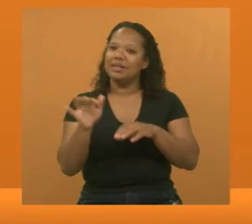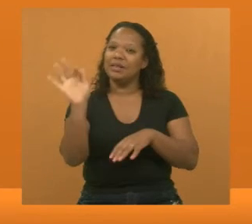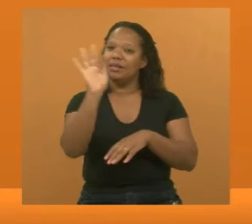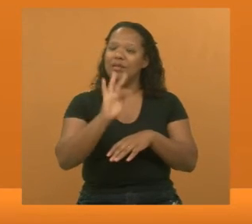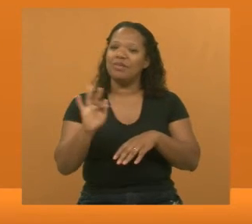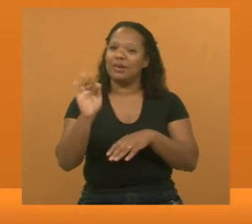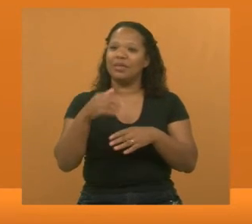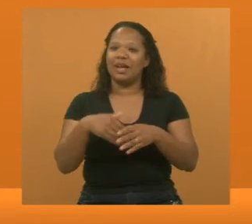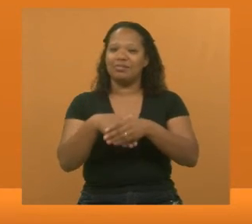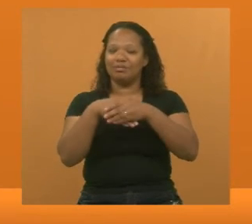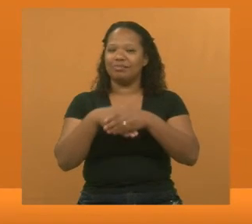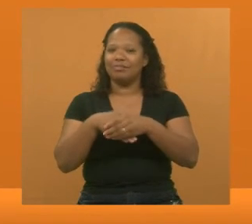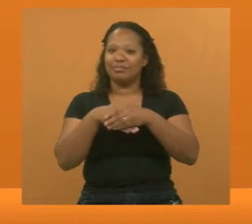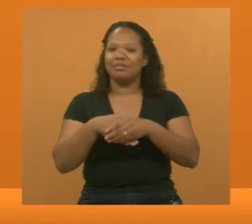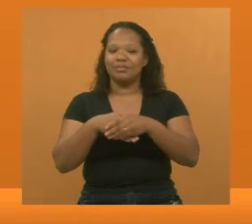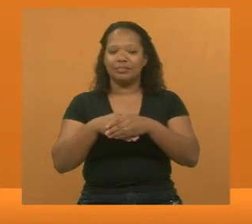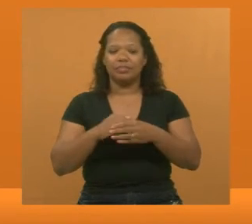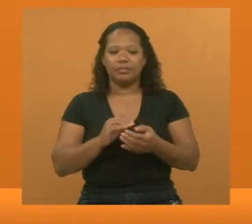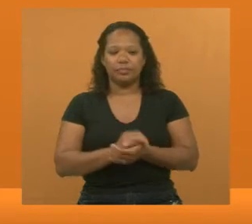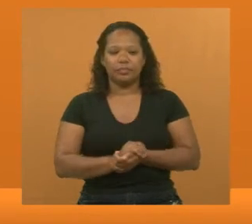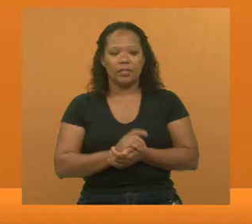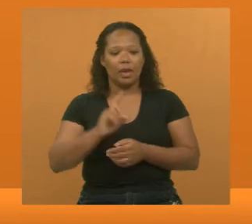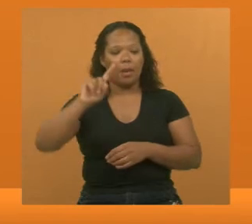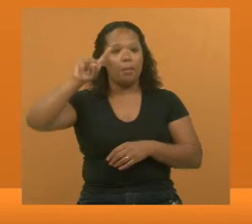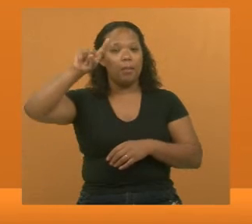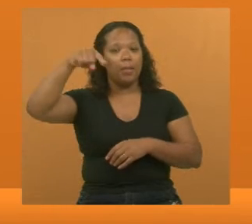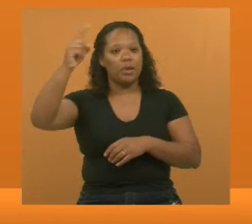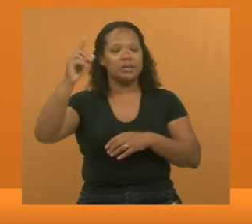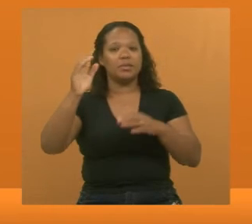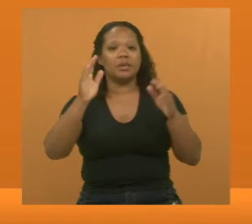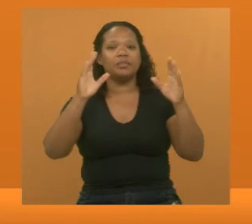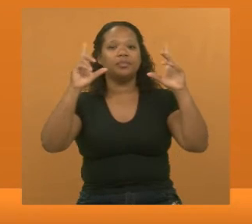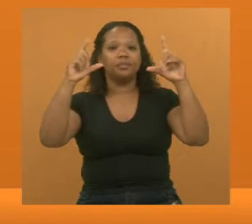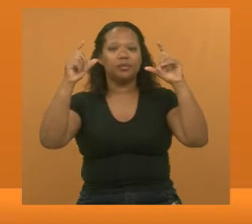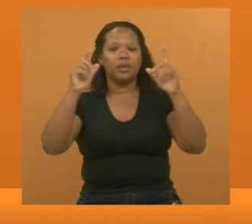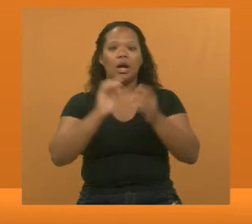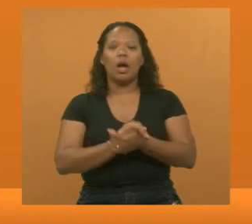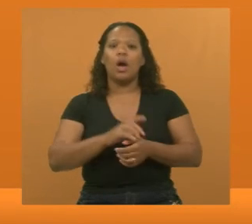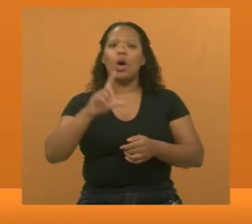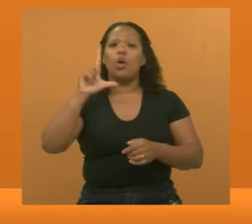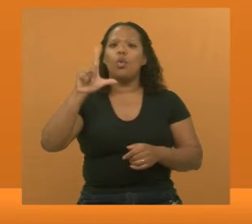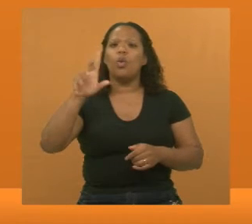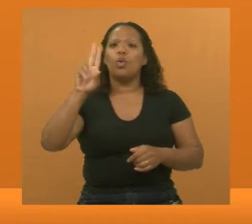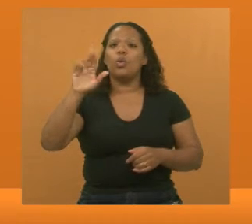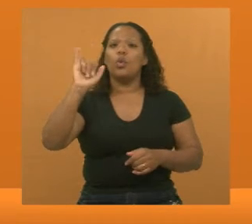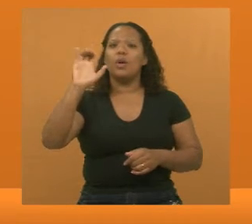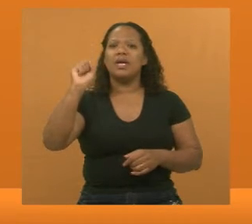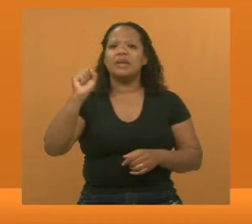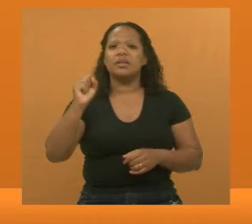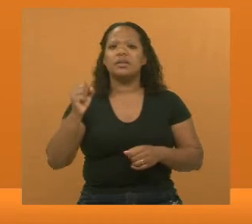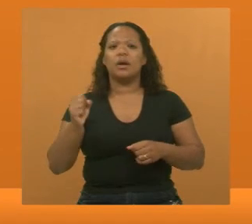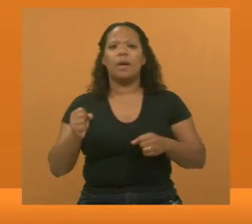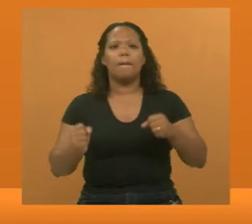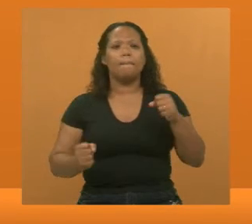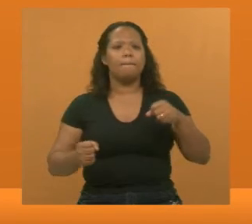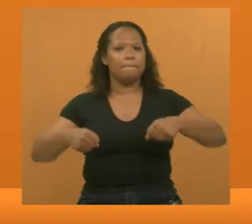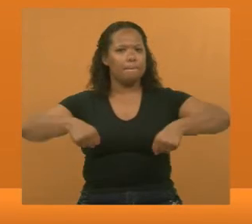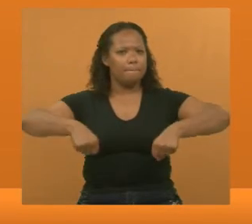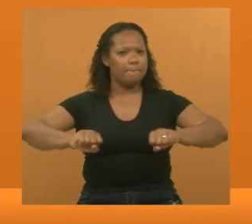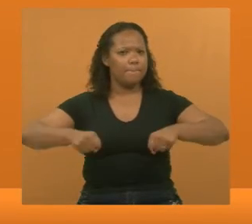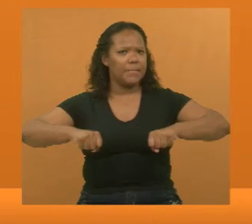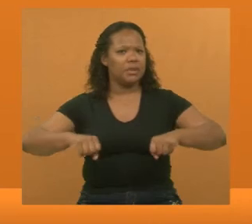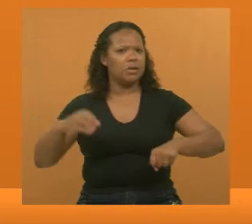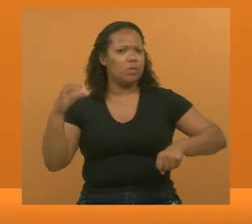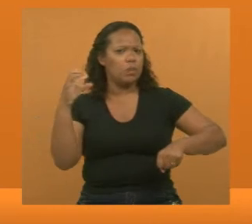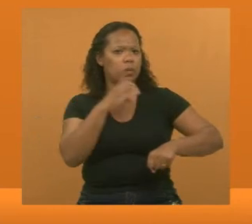próxima foto. E aqui eu quero destacar o Luiz César, que é um piloto de moto velocidade,